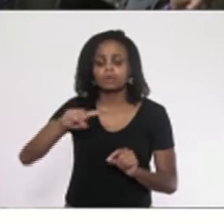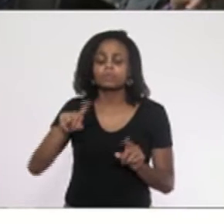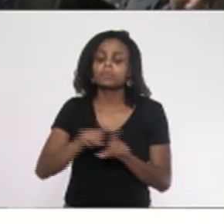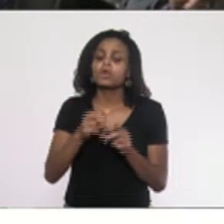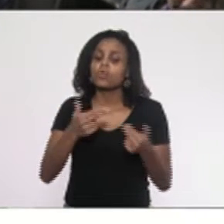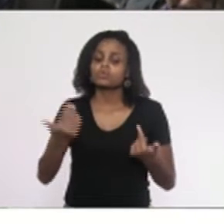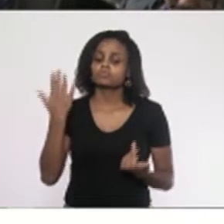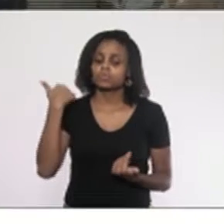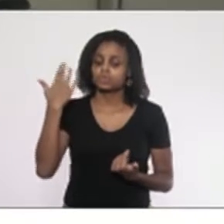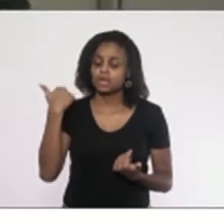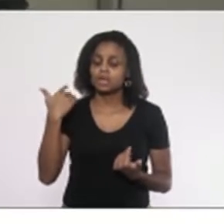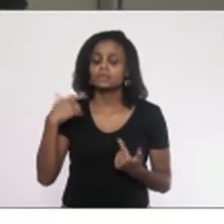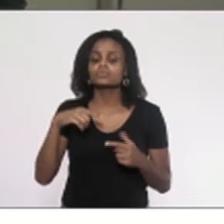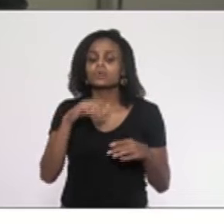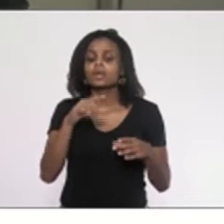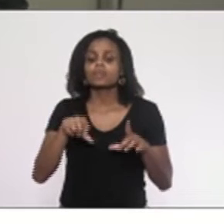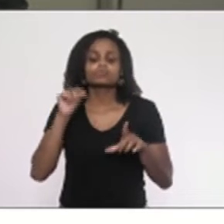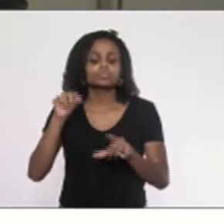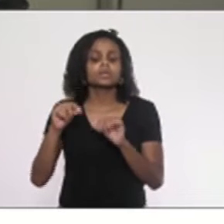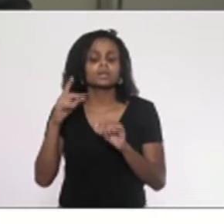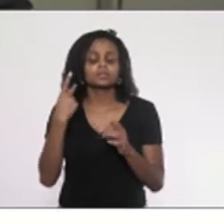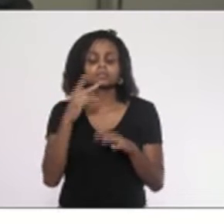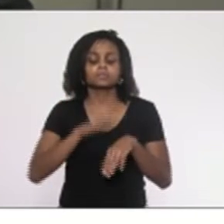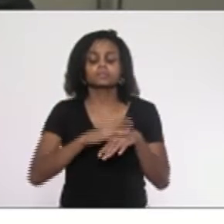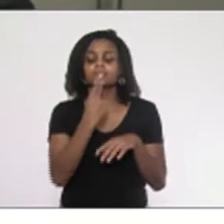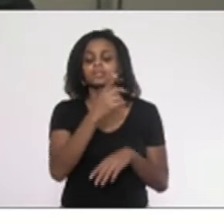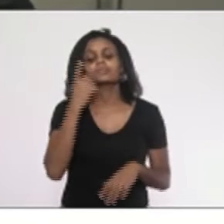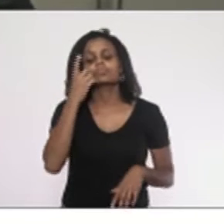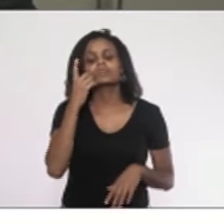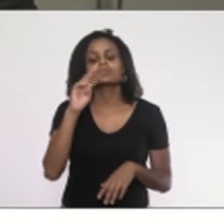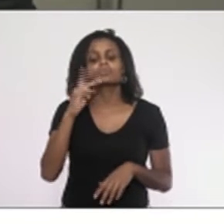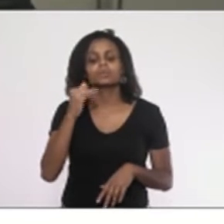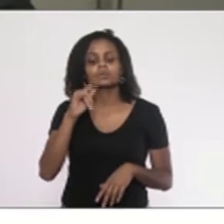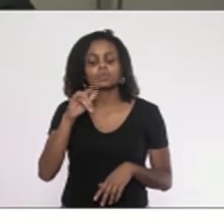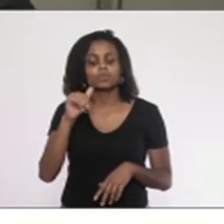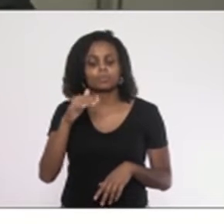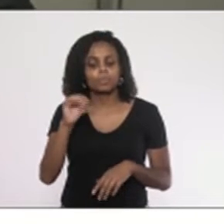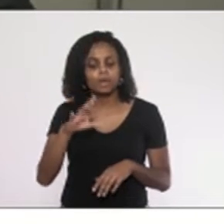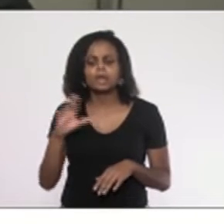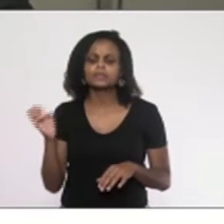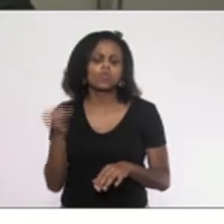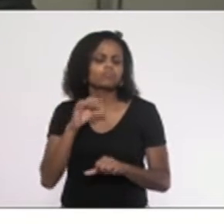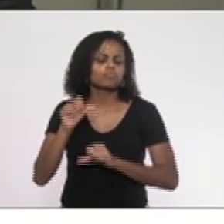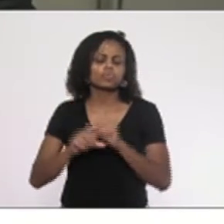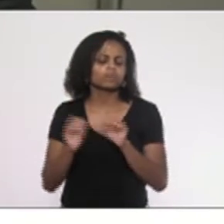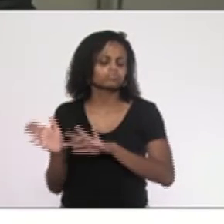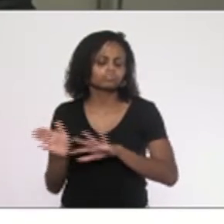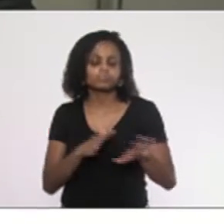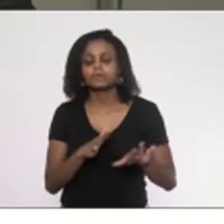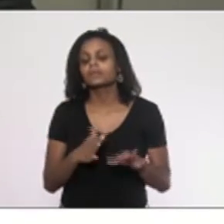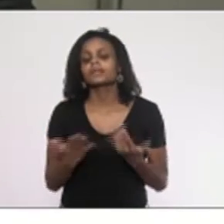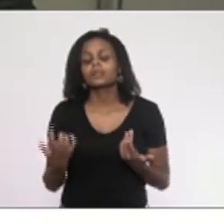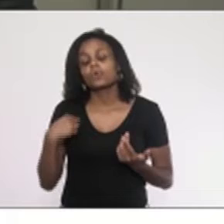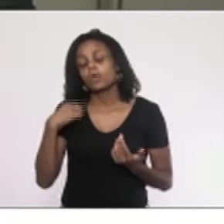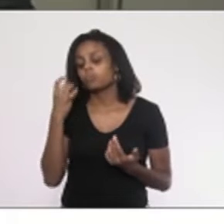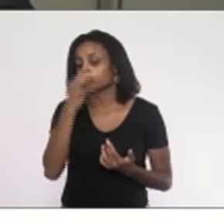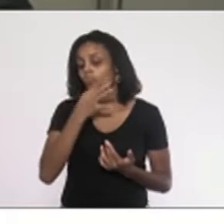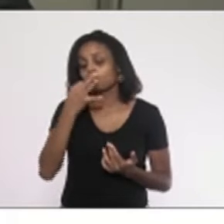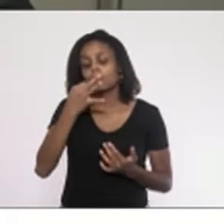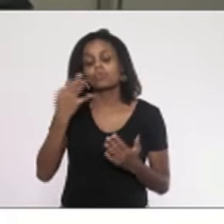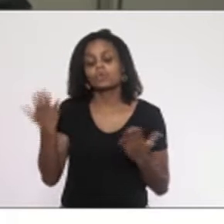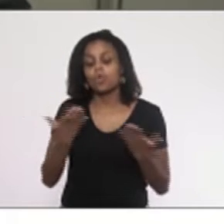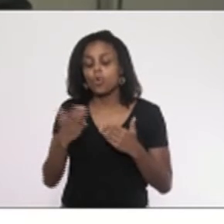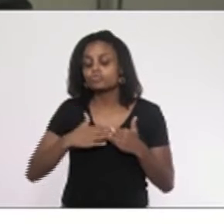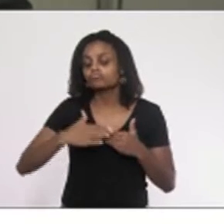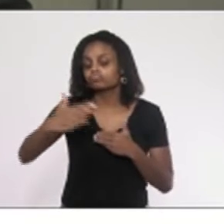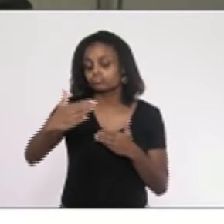deputado Eliomar têm que ser apreciados, e aí nova regra. E aí, na minha concepção, eu creio que os destaques devam ser a partir de hoje,